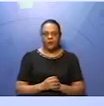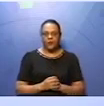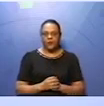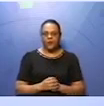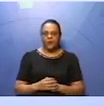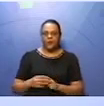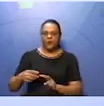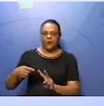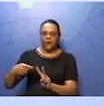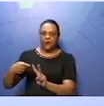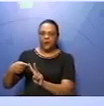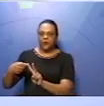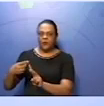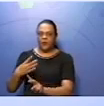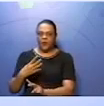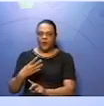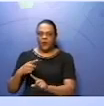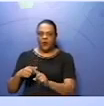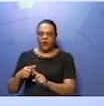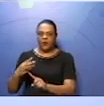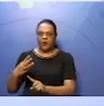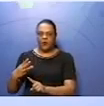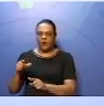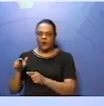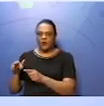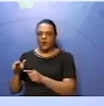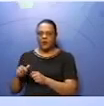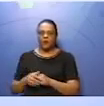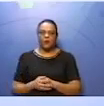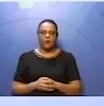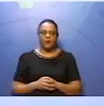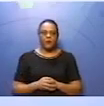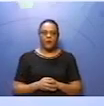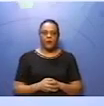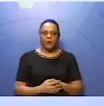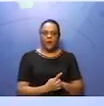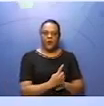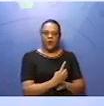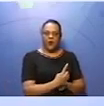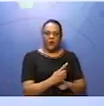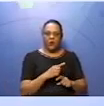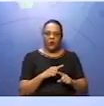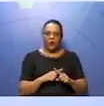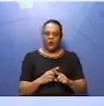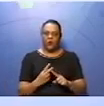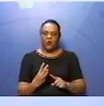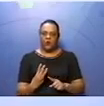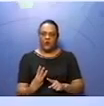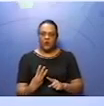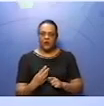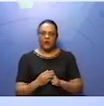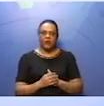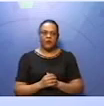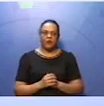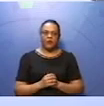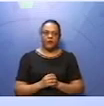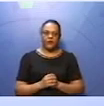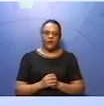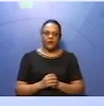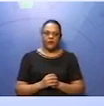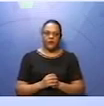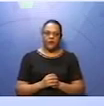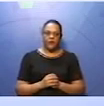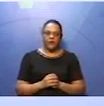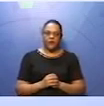fora e o 4 vezes 3 aqui fora. E aqui vai ficar 1 vezes o 3. E aqui vai ficar